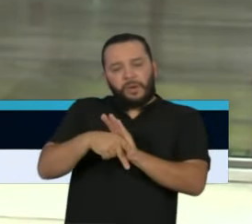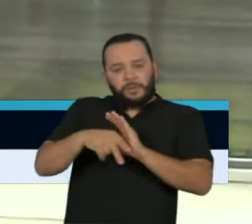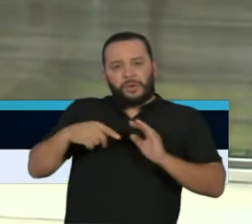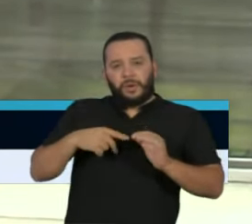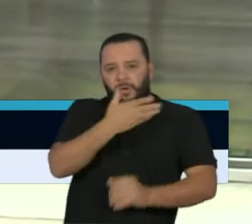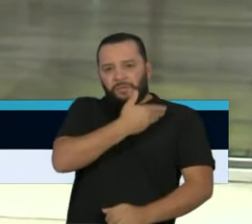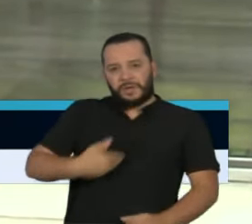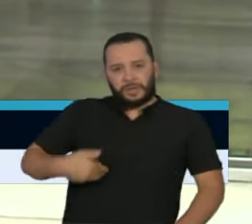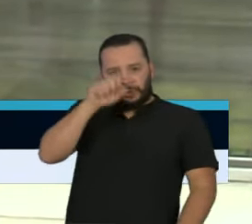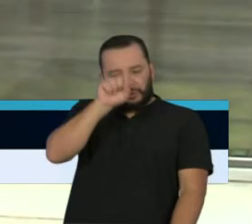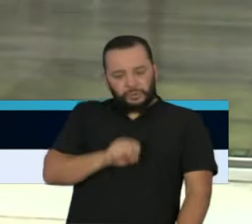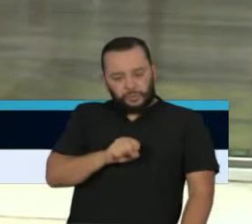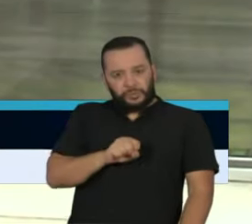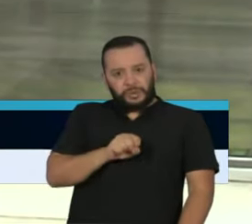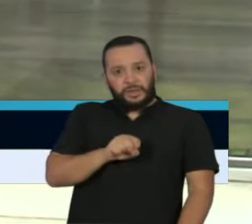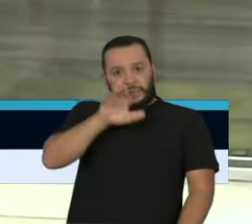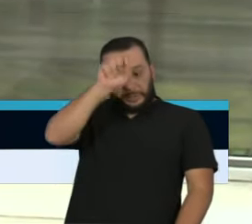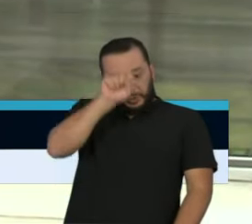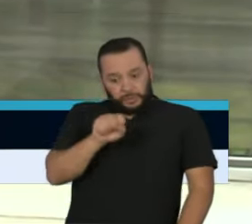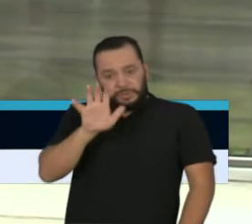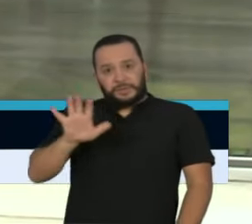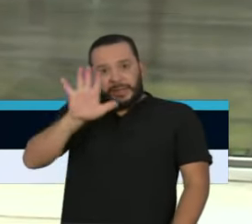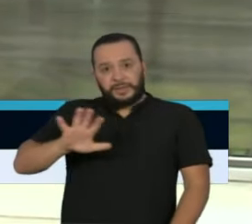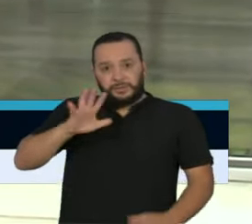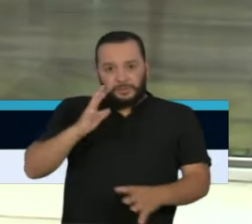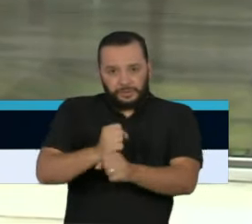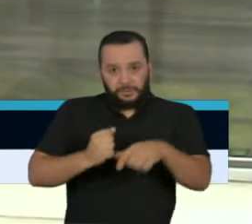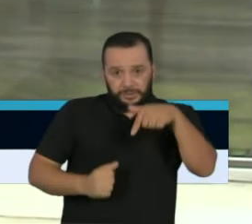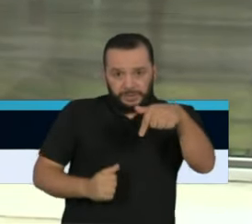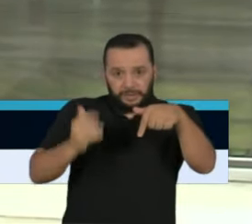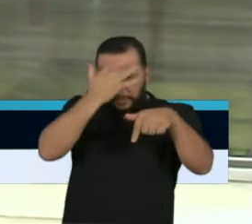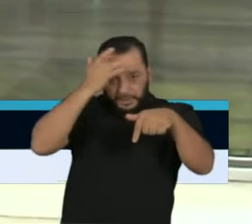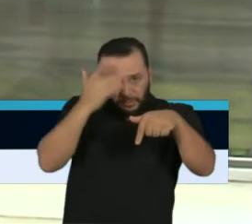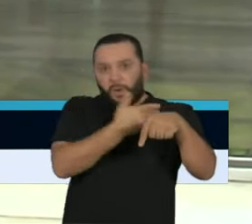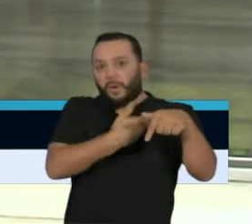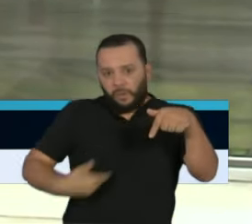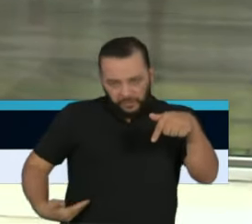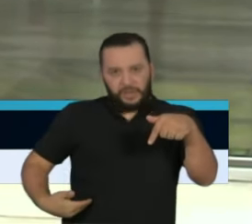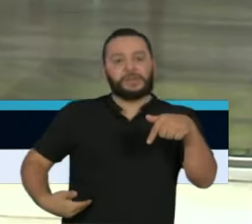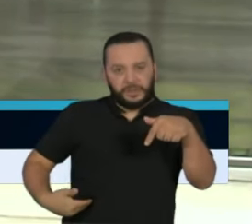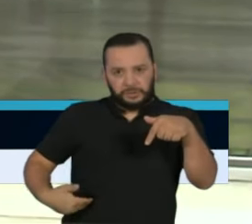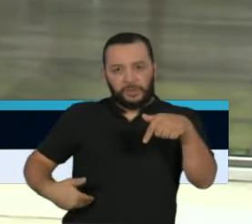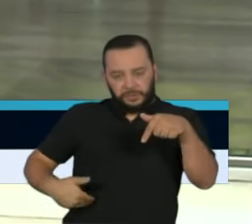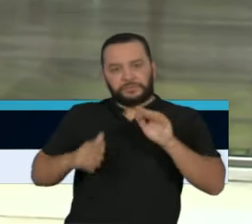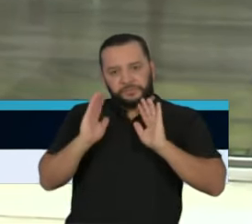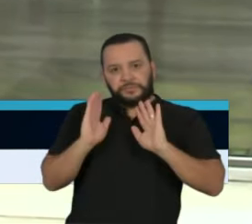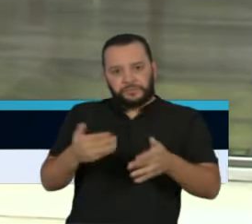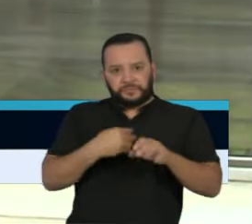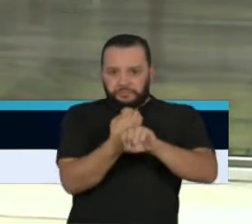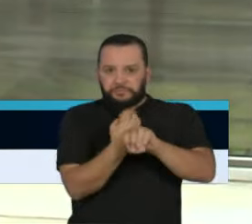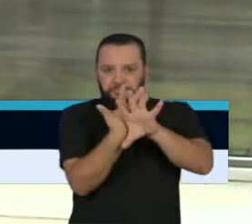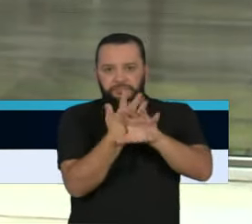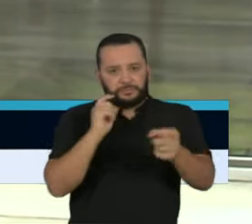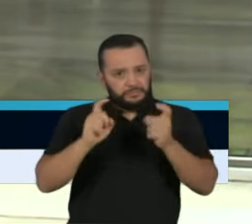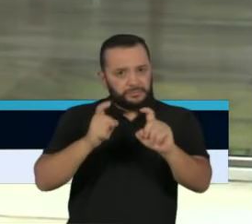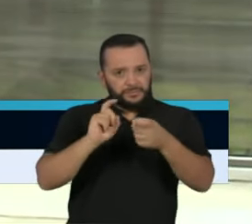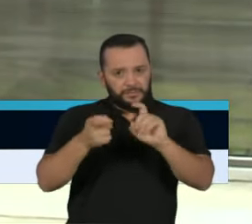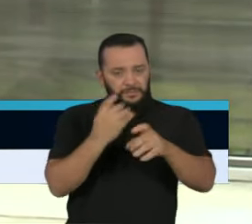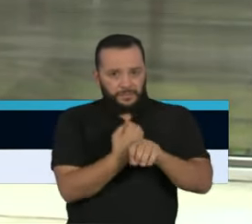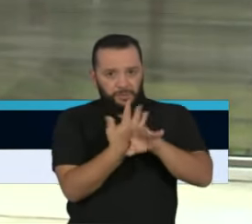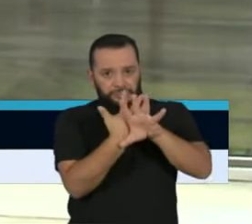estado participaram desta reunião, realizada hoje pela manhã, remotamente. Participaram